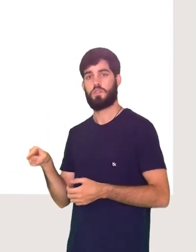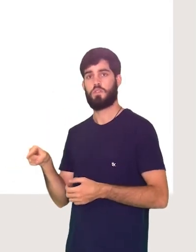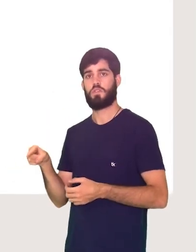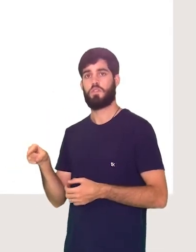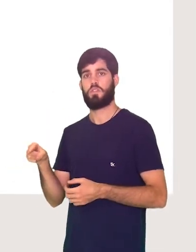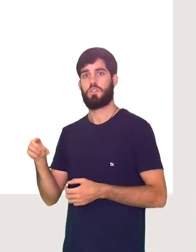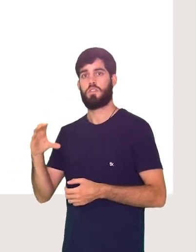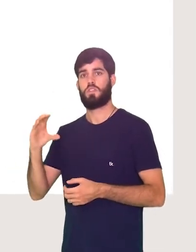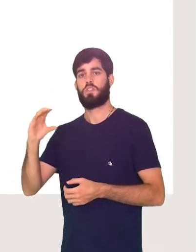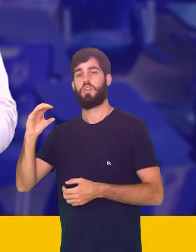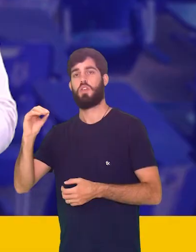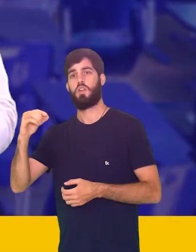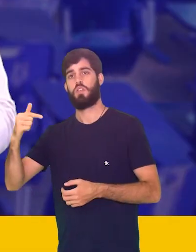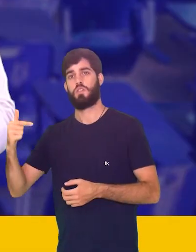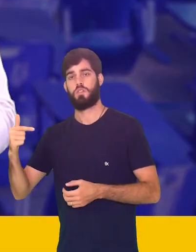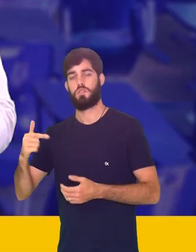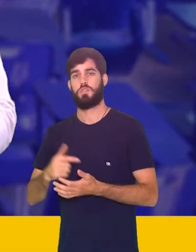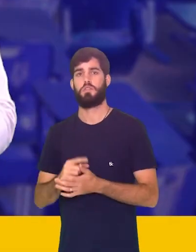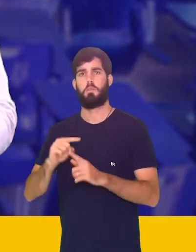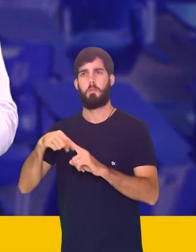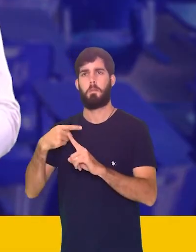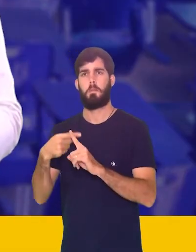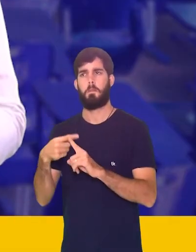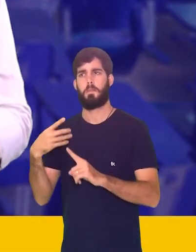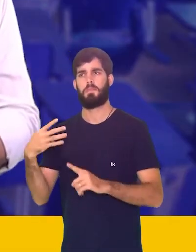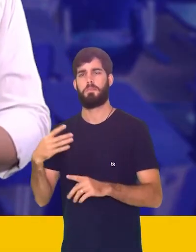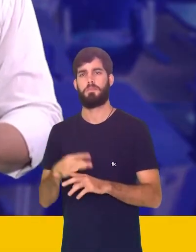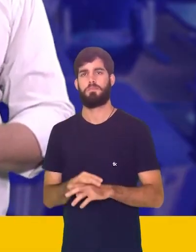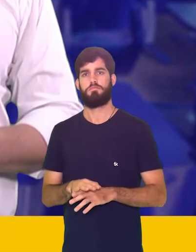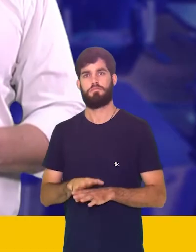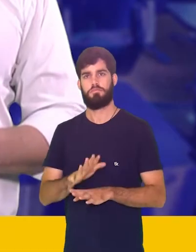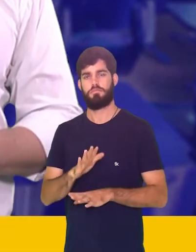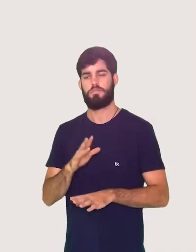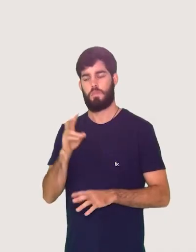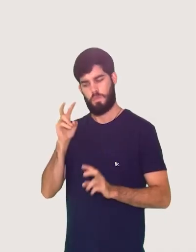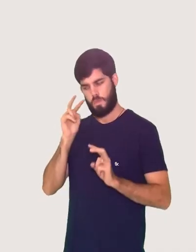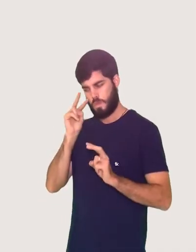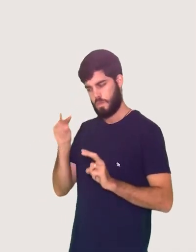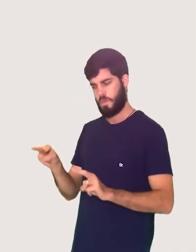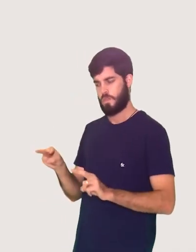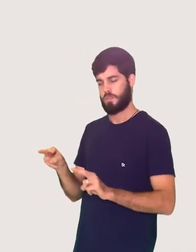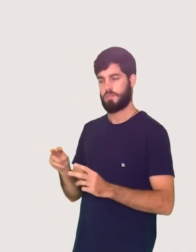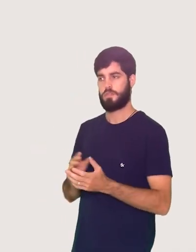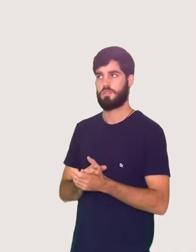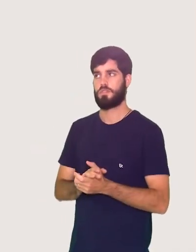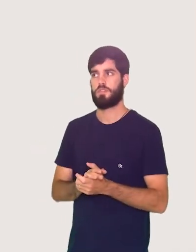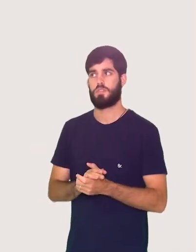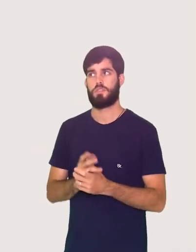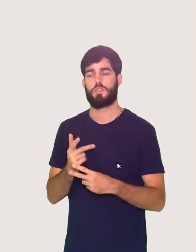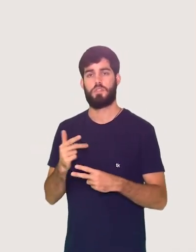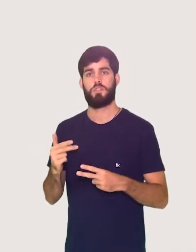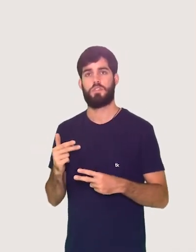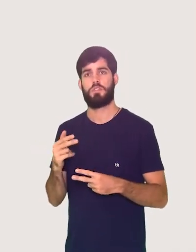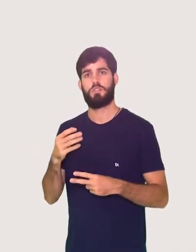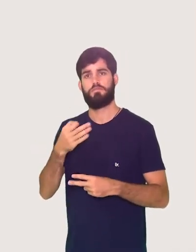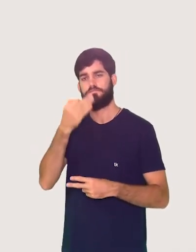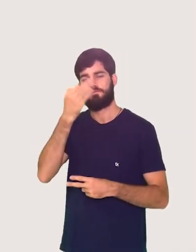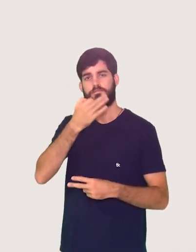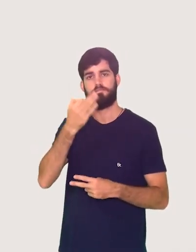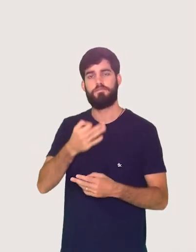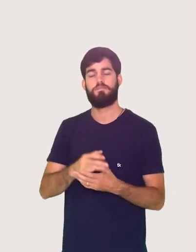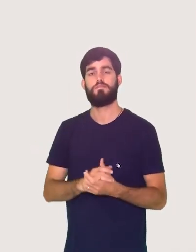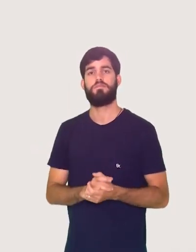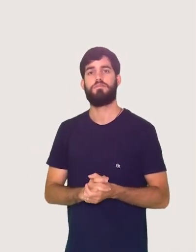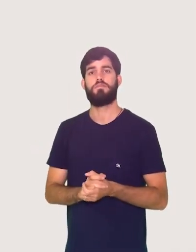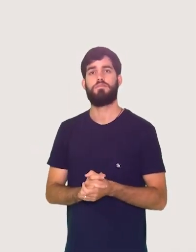que o CO2, então vamos aqui agora, vamos dar um pulinho aqui no comentário. Observa, olha que coisa linda agora que vocês estão vendo aí em cima.